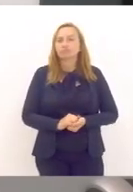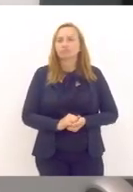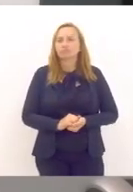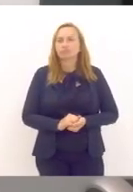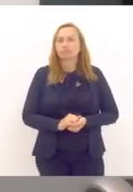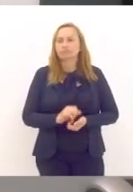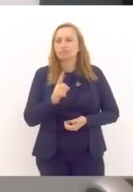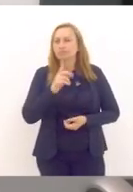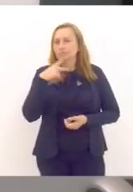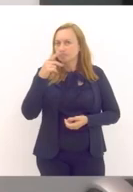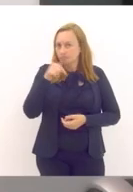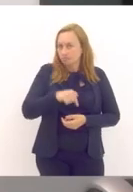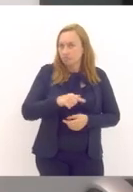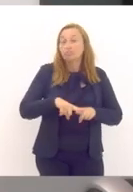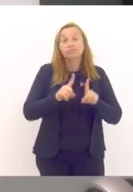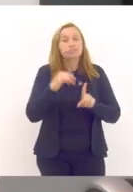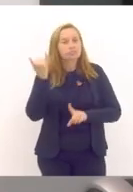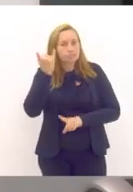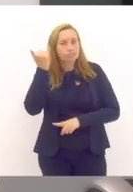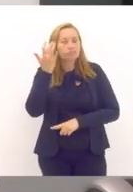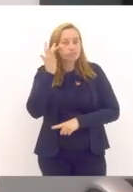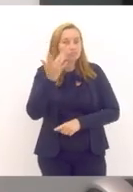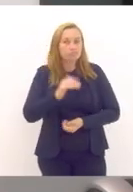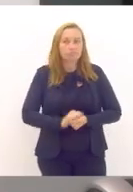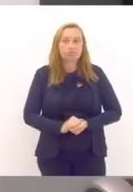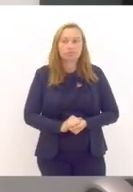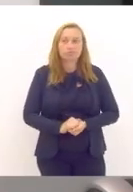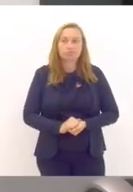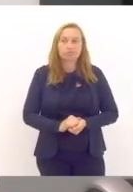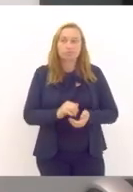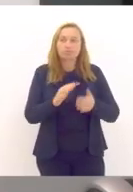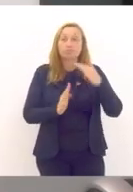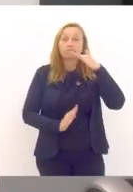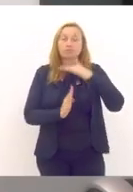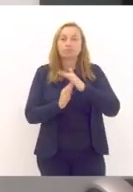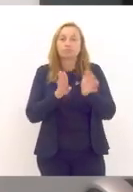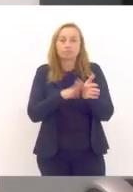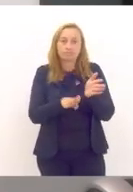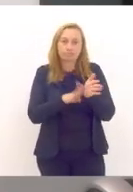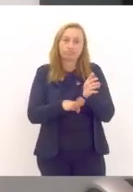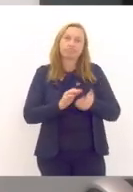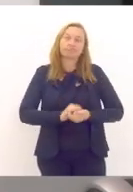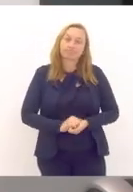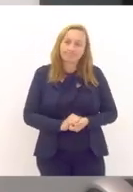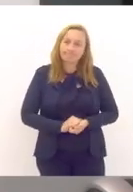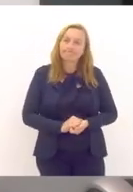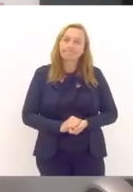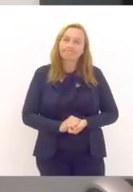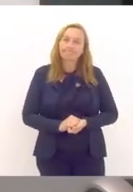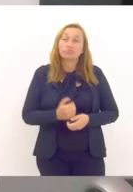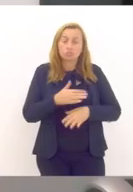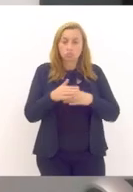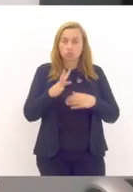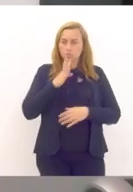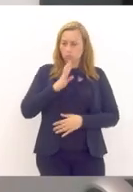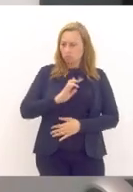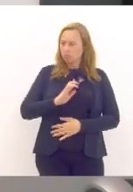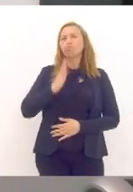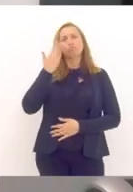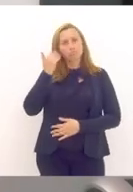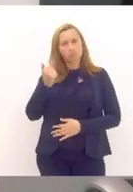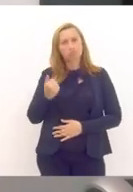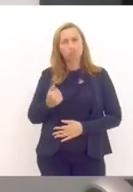não foi colocada aqui, mas que eu acho que é importante, é a questão do teto de gastos. Todos que me conhecem sabem que eu